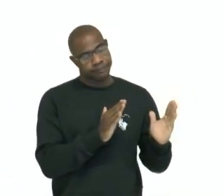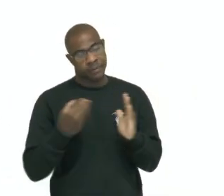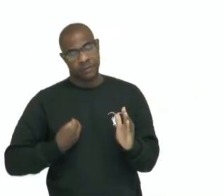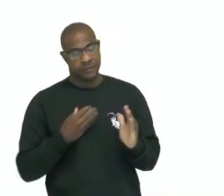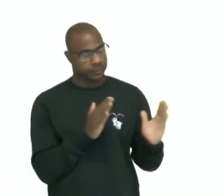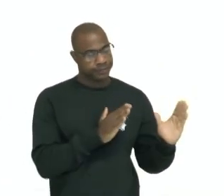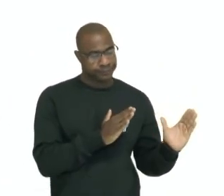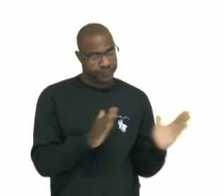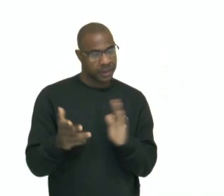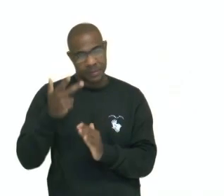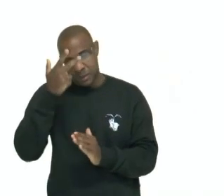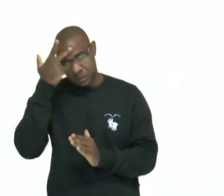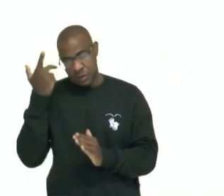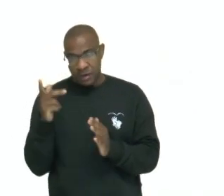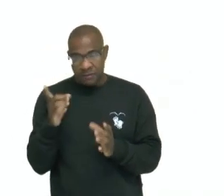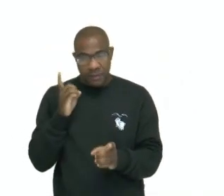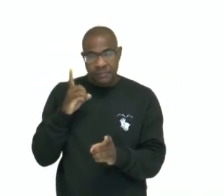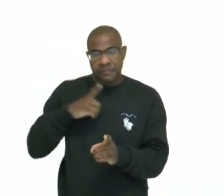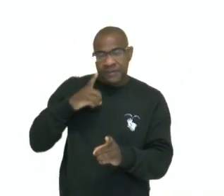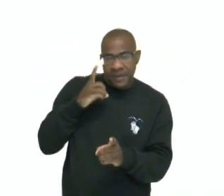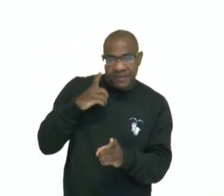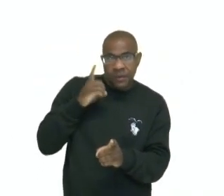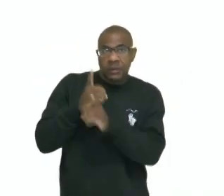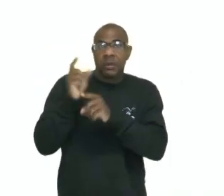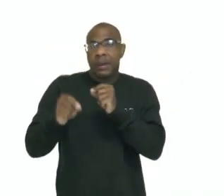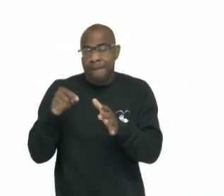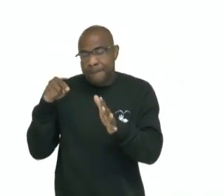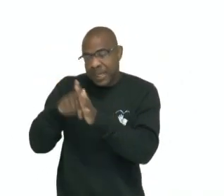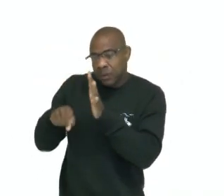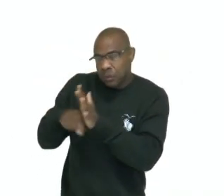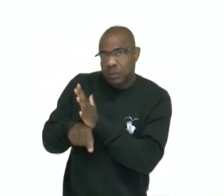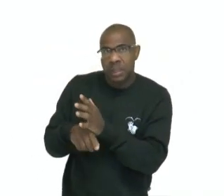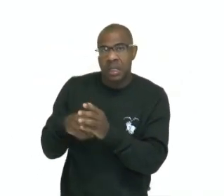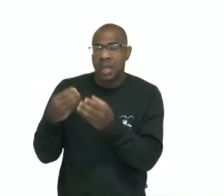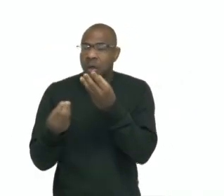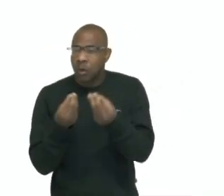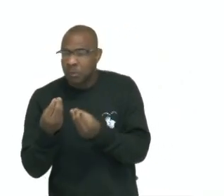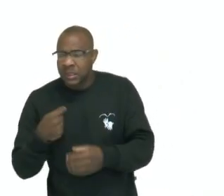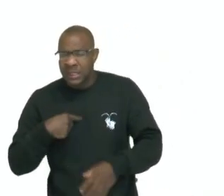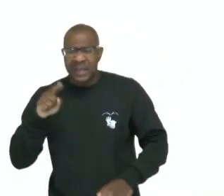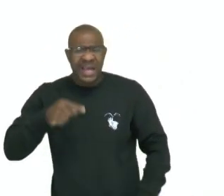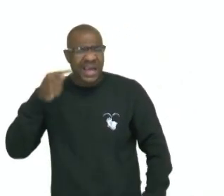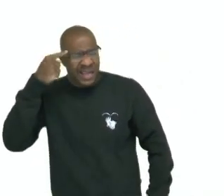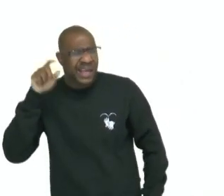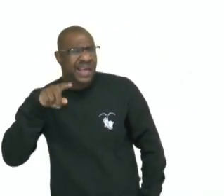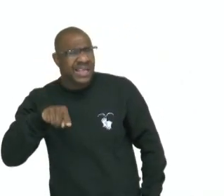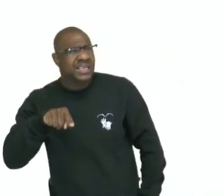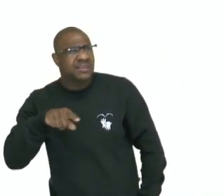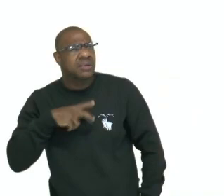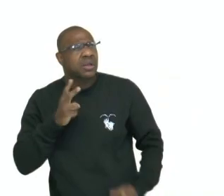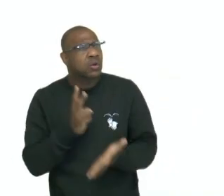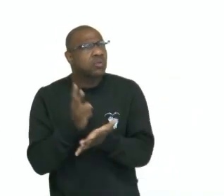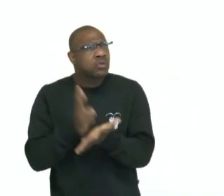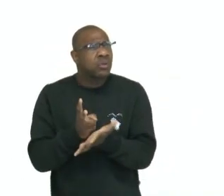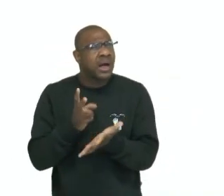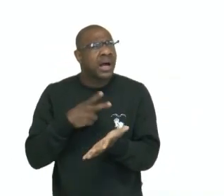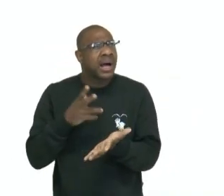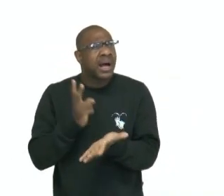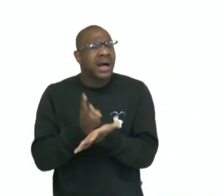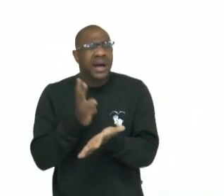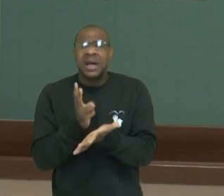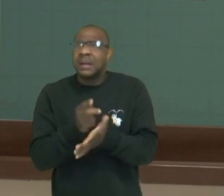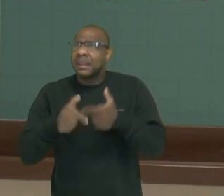se deparar com perguntas que sempre voltam. Como? Será que é isso que eu quero continuar fazendo pelo resto da